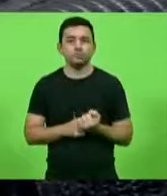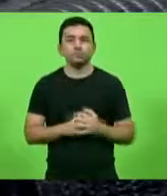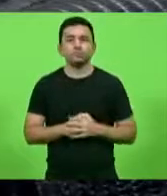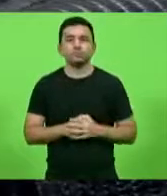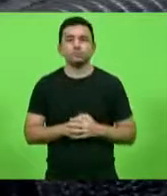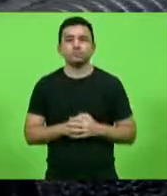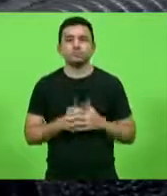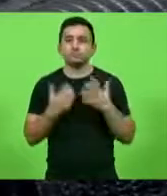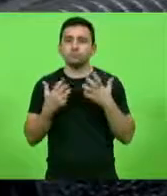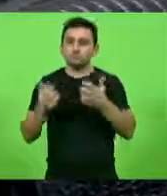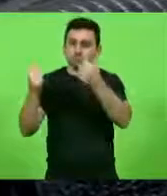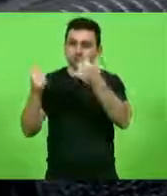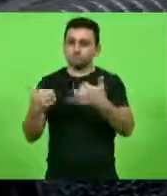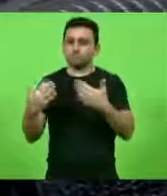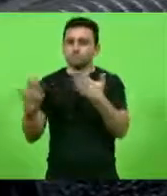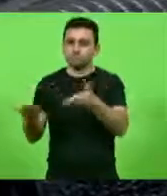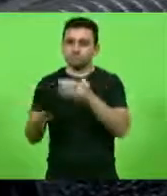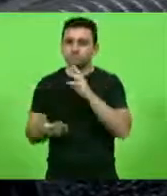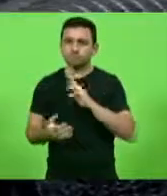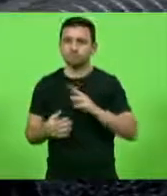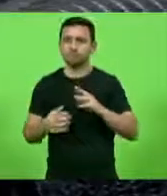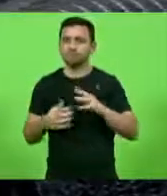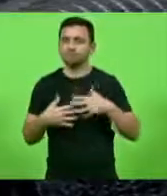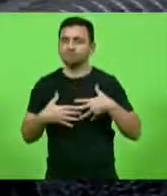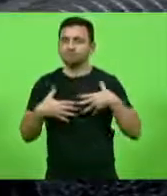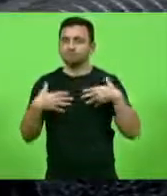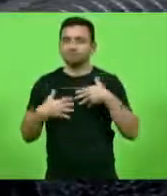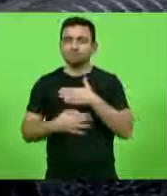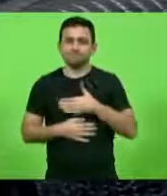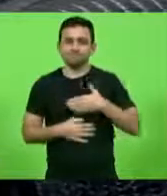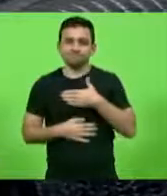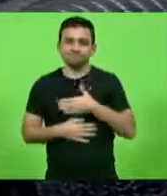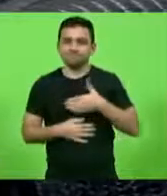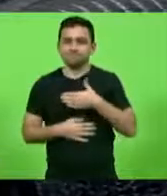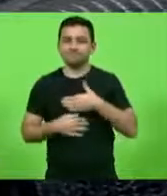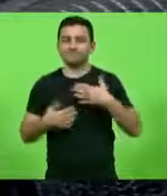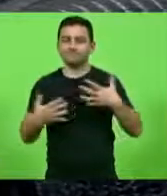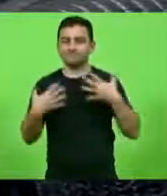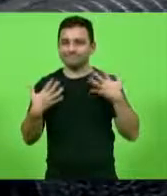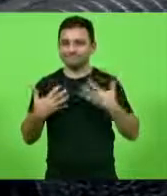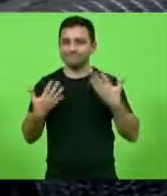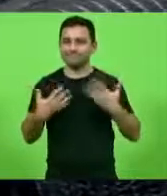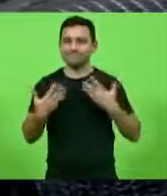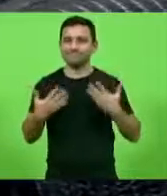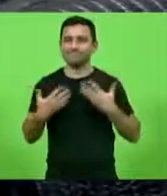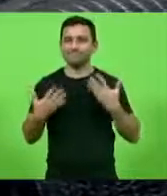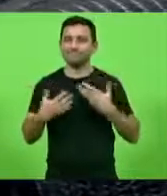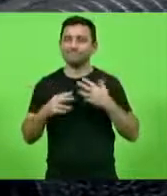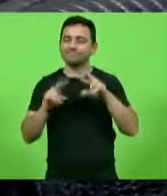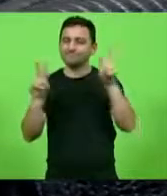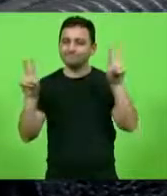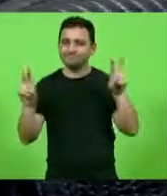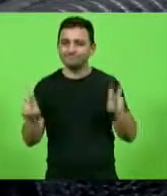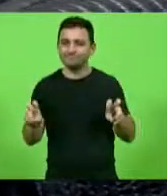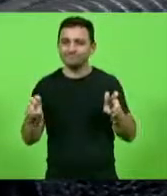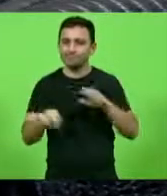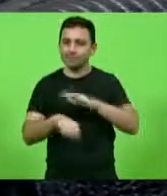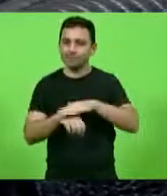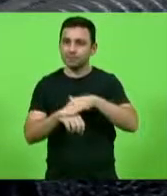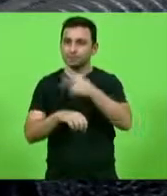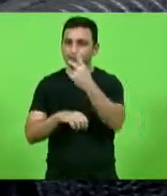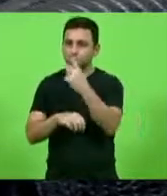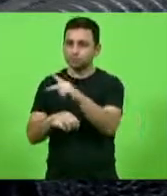quero te dizer, Rodrigo, que é um orgulho para mim, uma alegria receber essa matéria proveniente das tuas mãos,